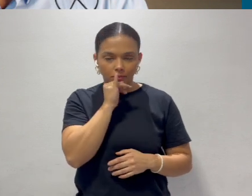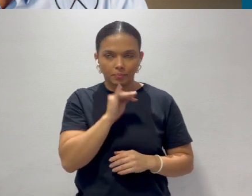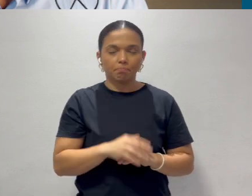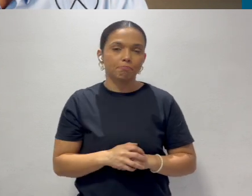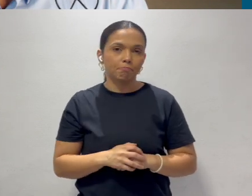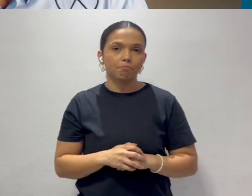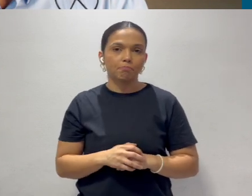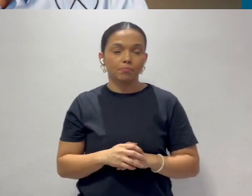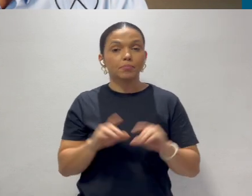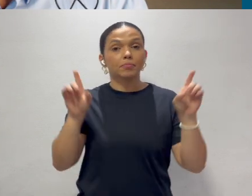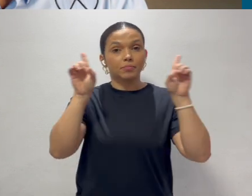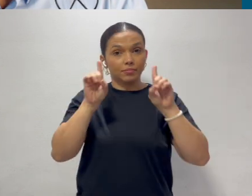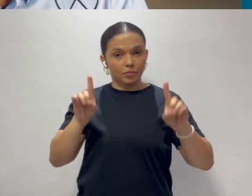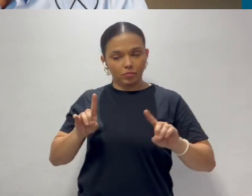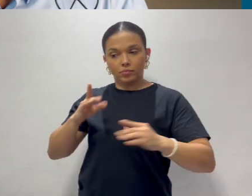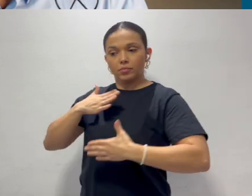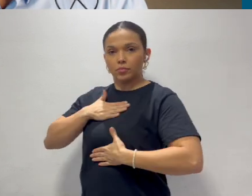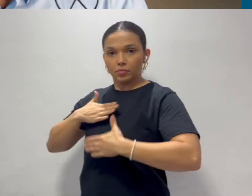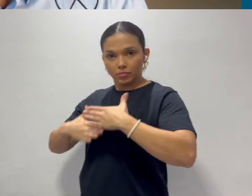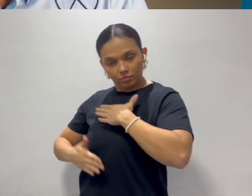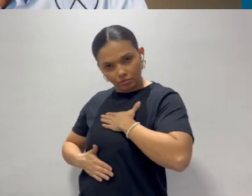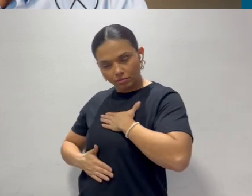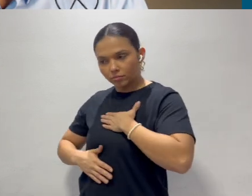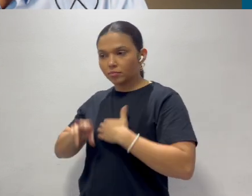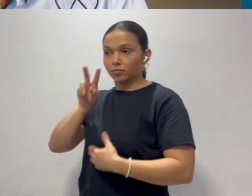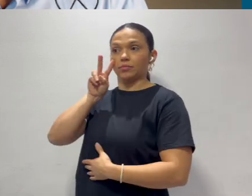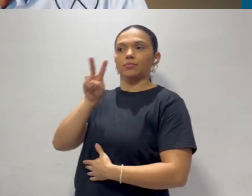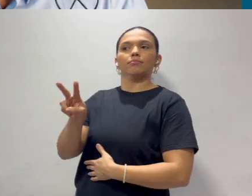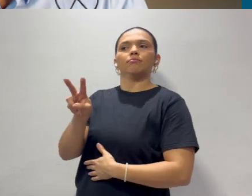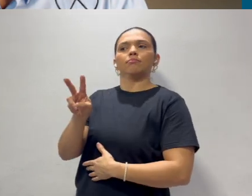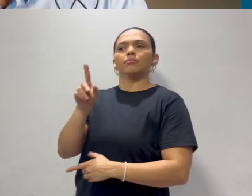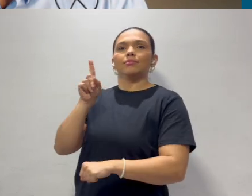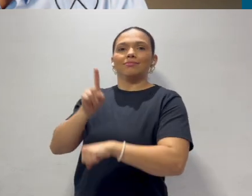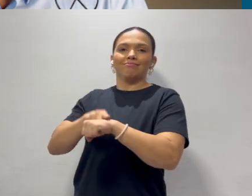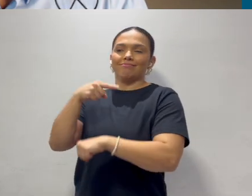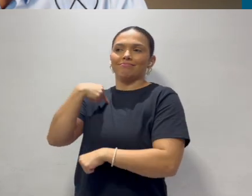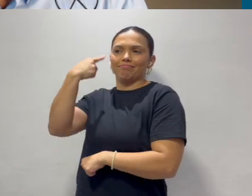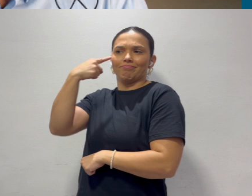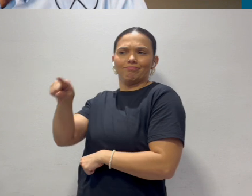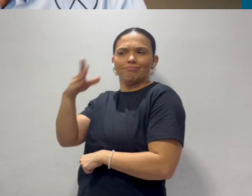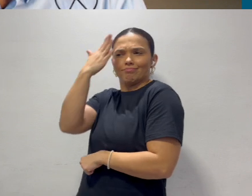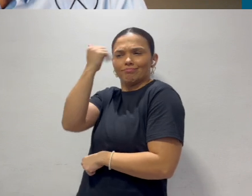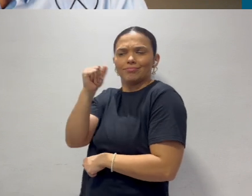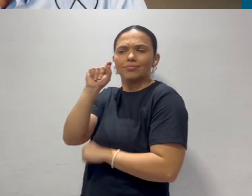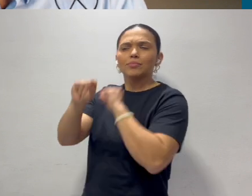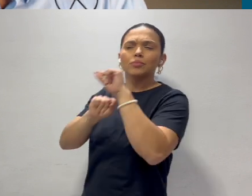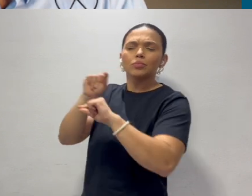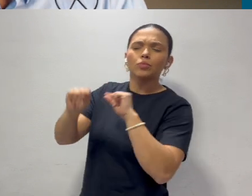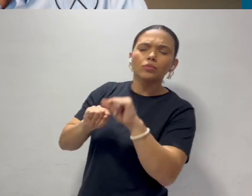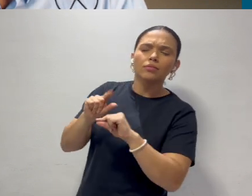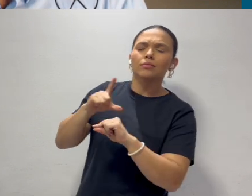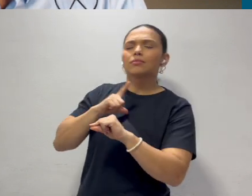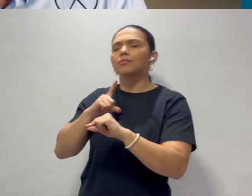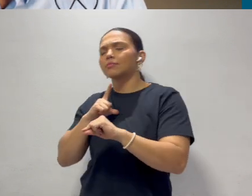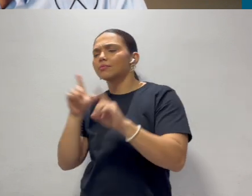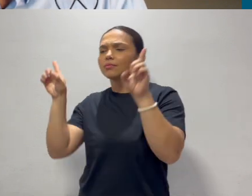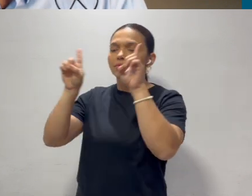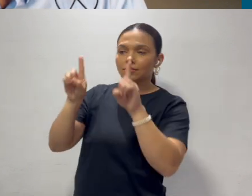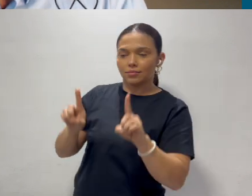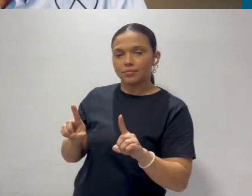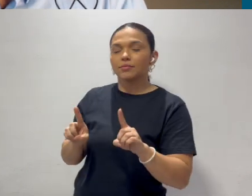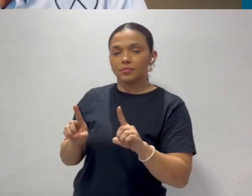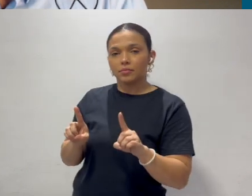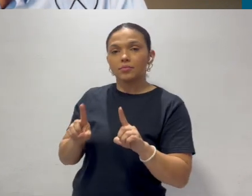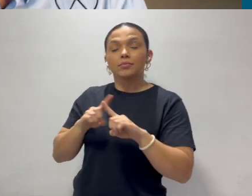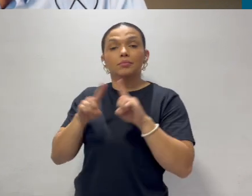Tá? O deficiente físico, você já está vendo aquela deficiência dele, a visão física, você já está